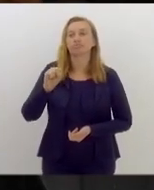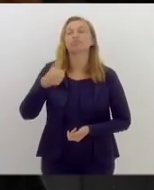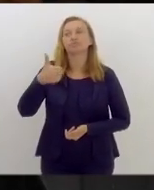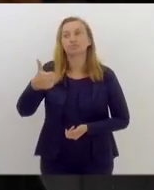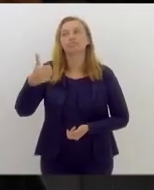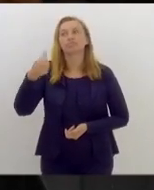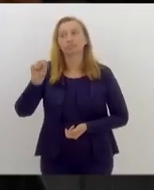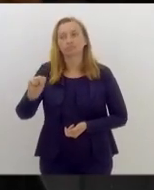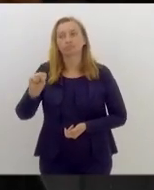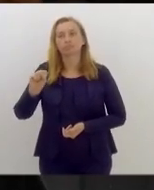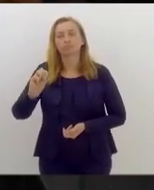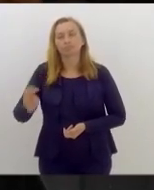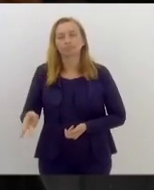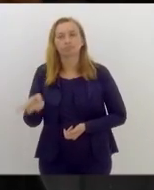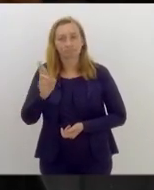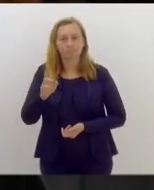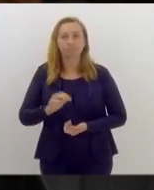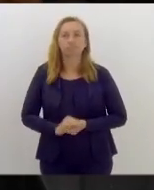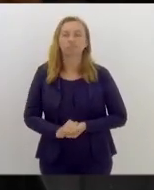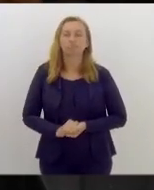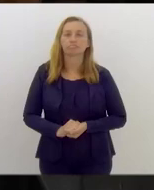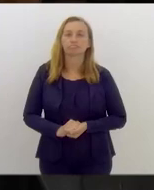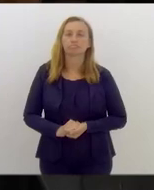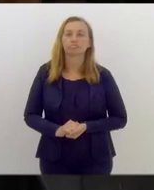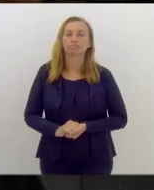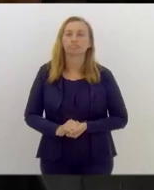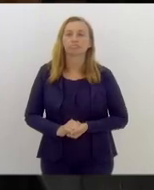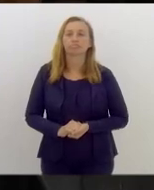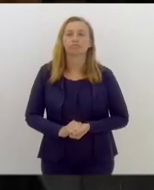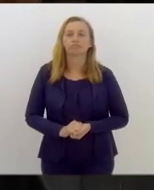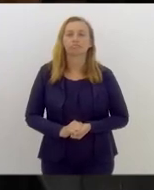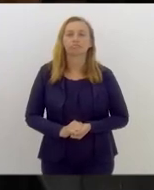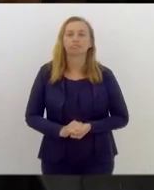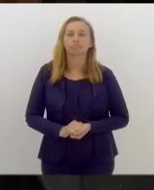118 milhões de reais. Mas ainda mais, senhor presidente.